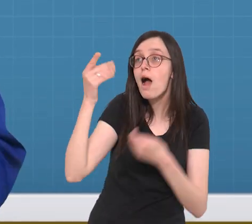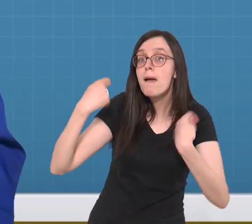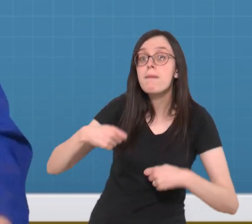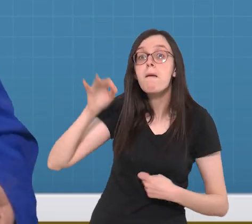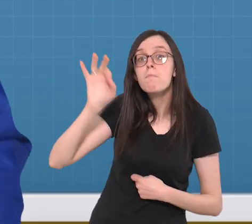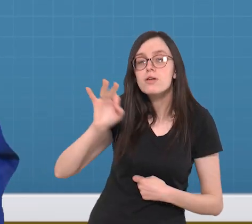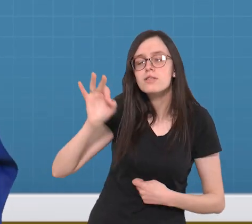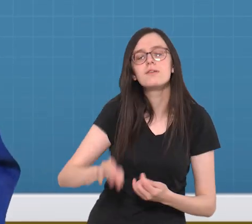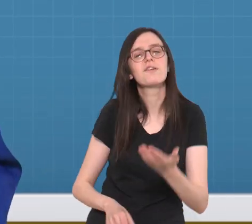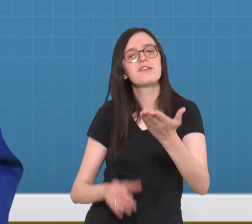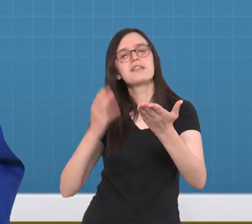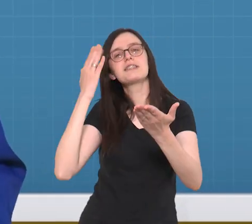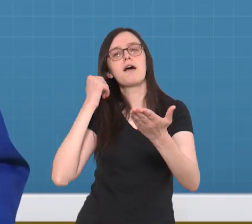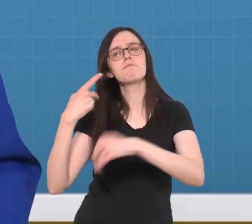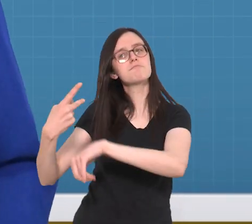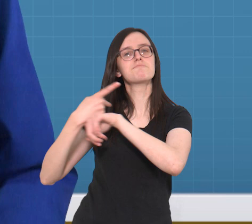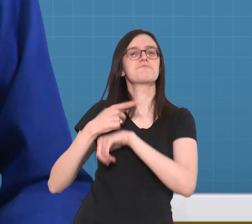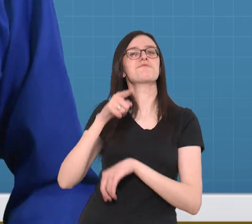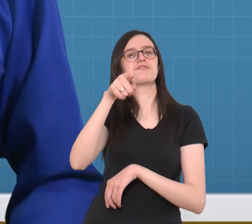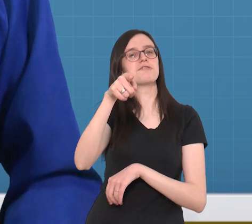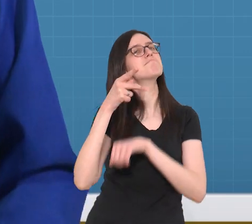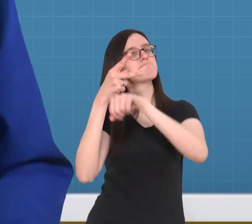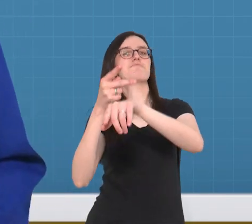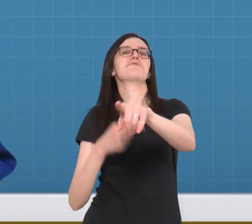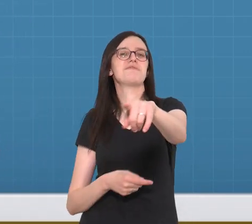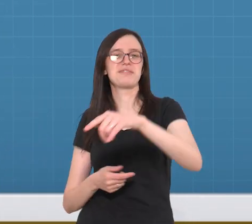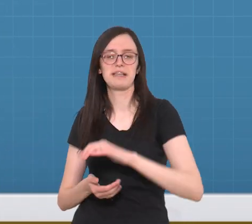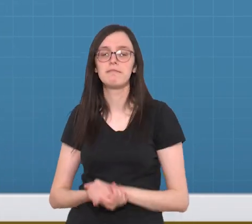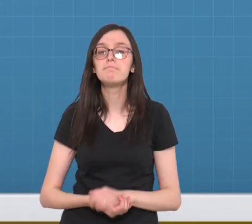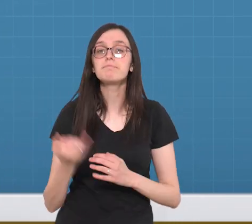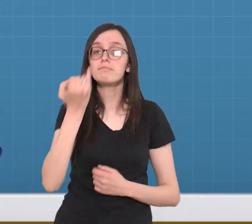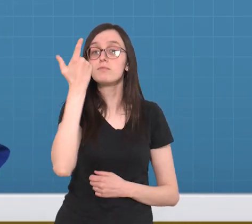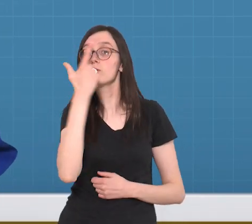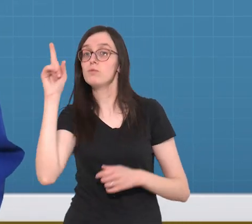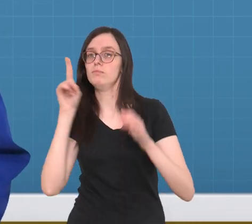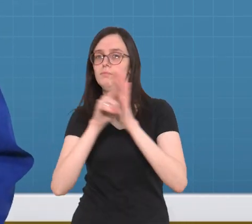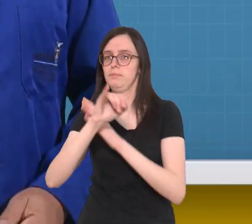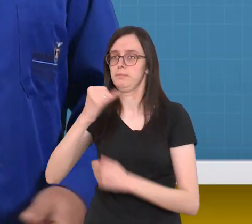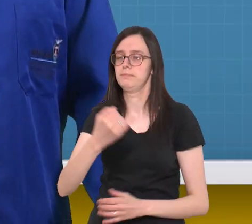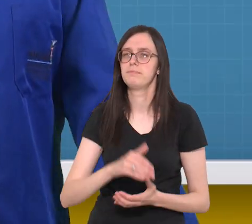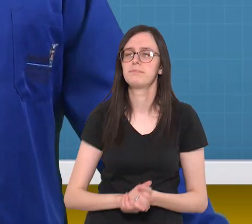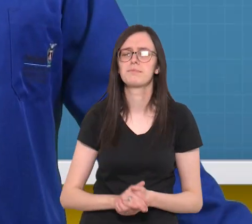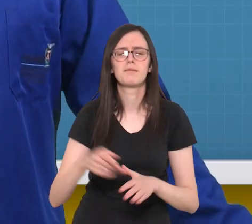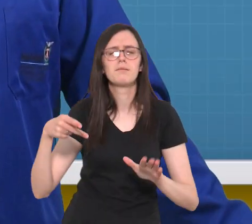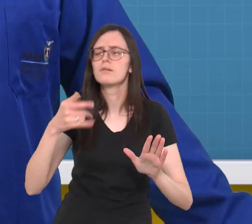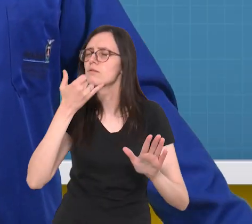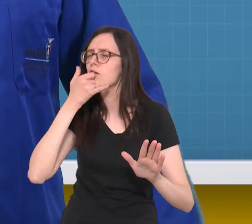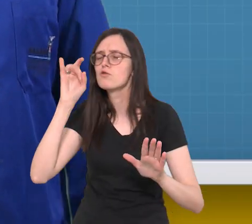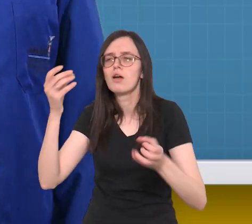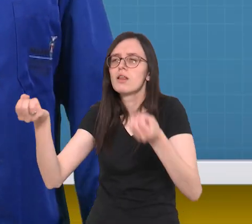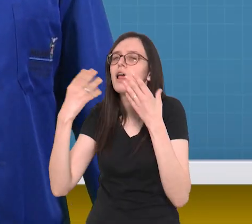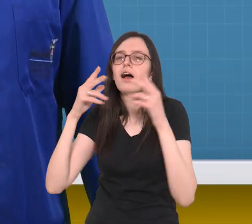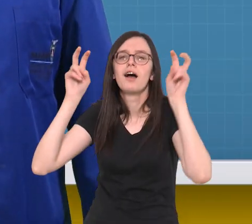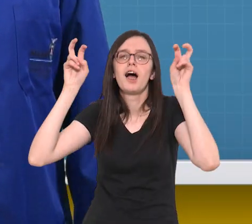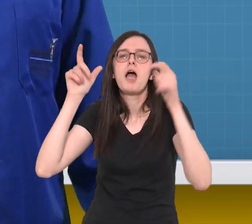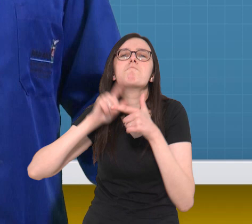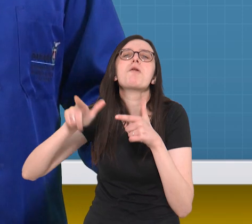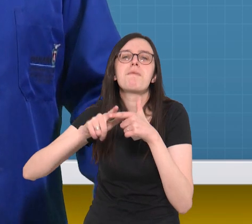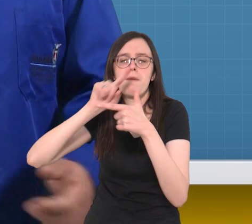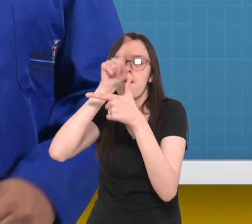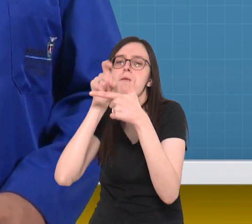precisarem saber, consulte a você. Vamos em frente para mais um problema. Professor, você só traz problemas pra gente,